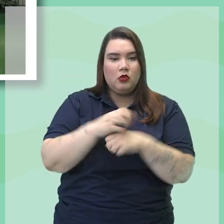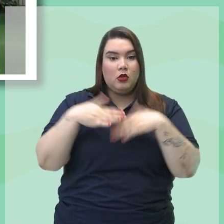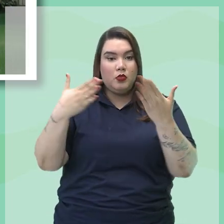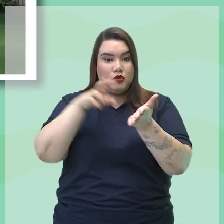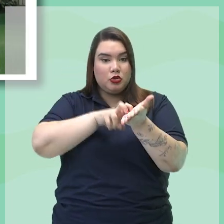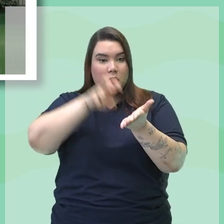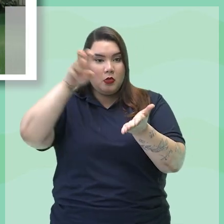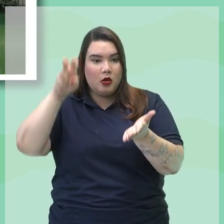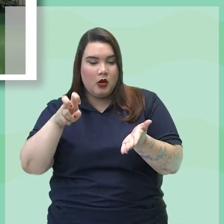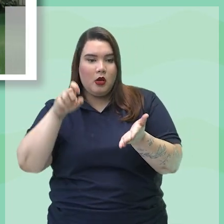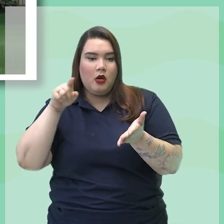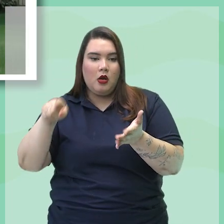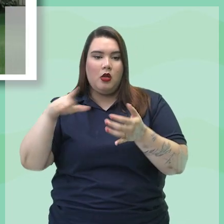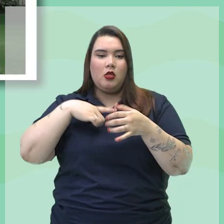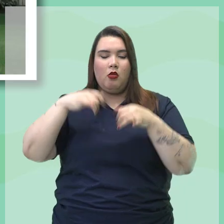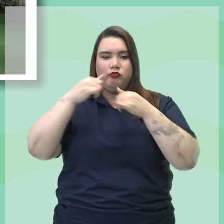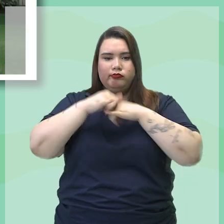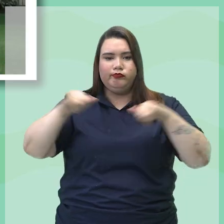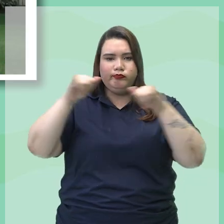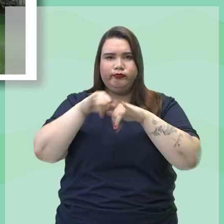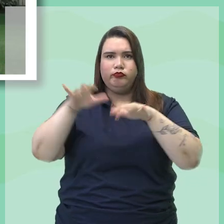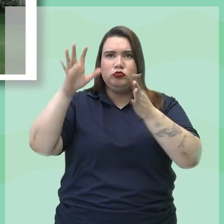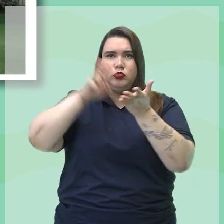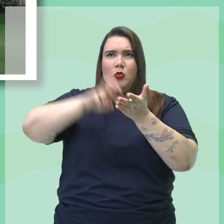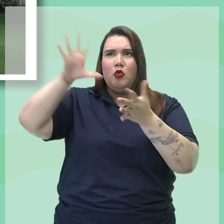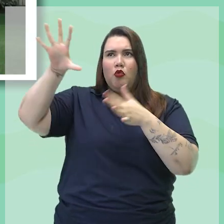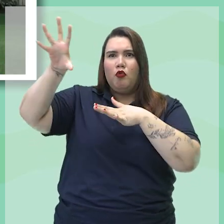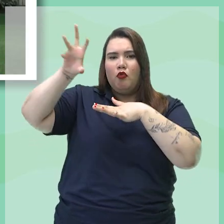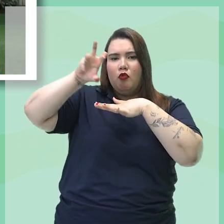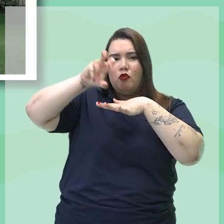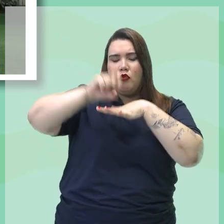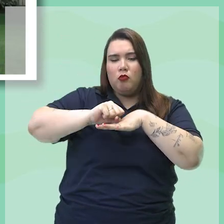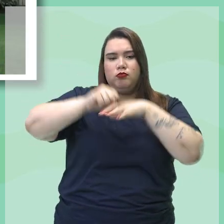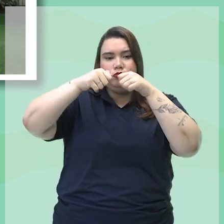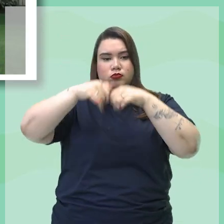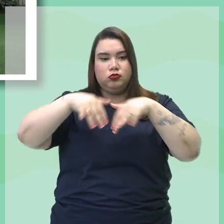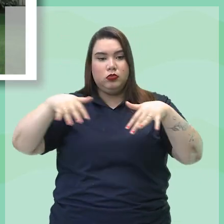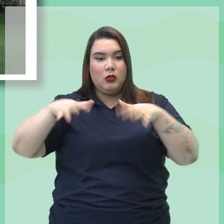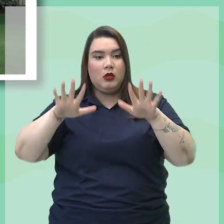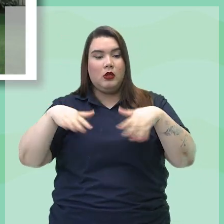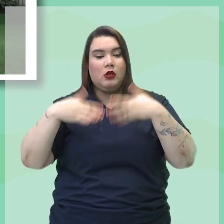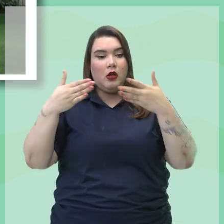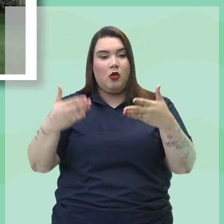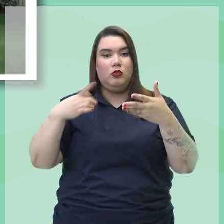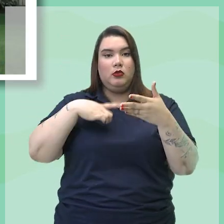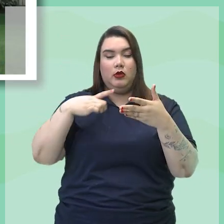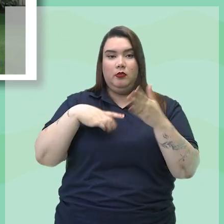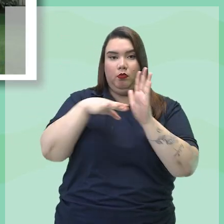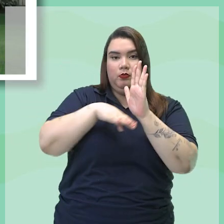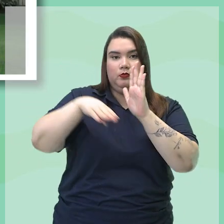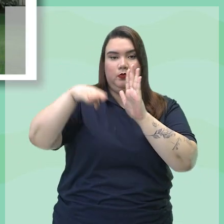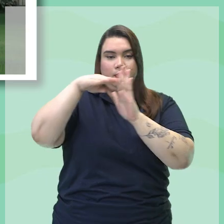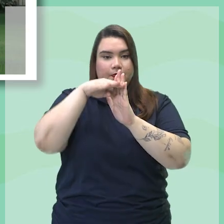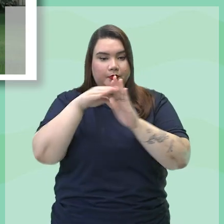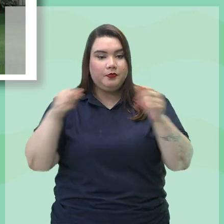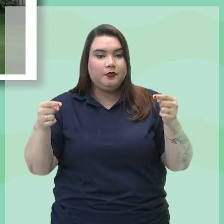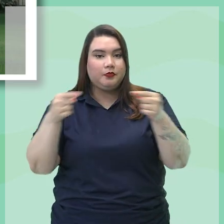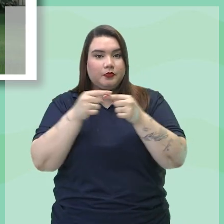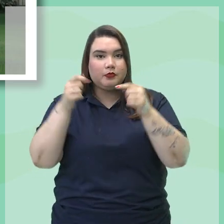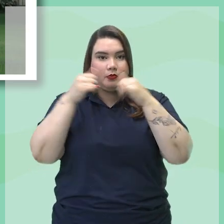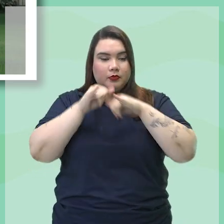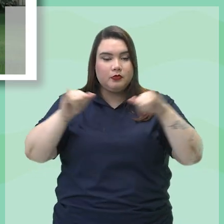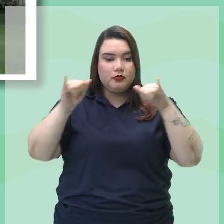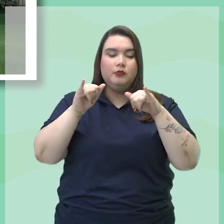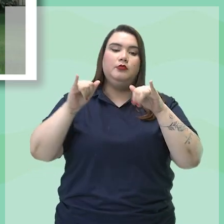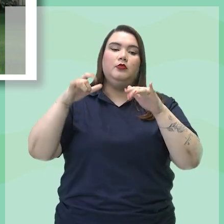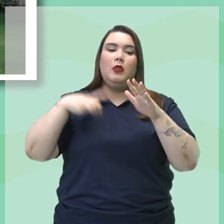estamos de dia, o seu gerador solar produz muito mais energia do que a casa está consumindo. Então, o excesso de energia produzido pelos painéis